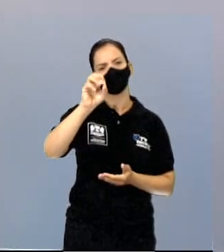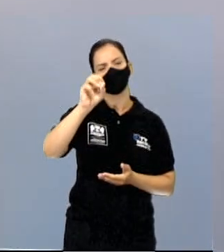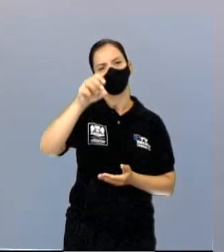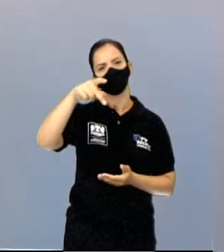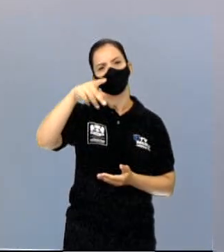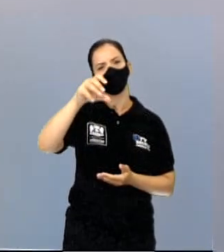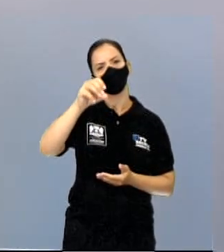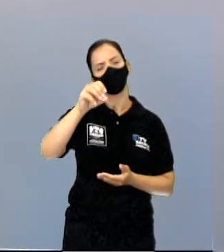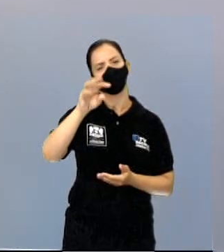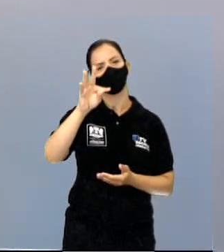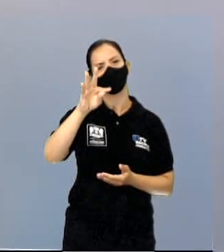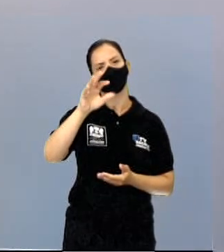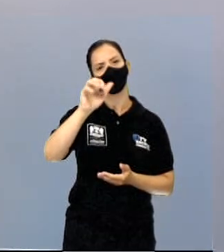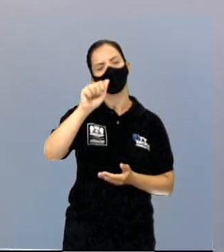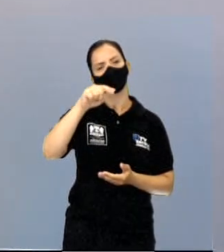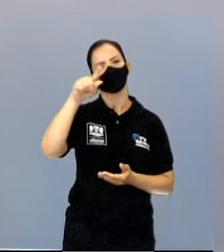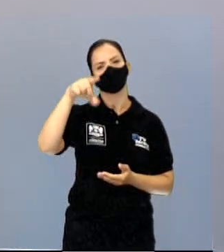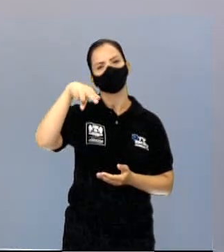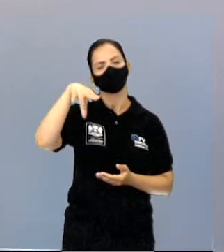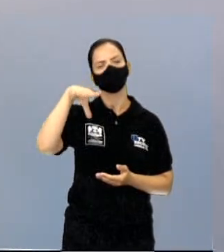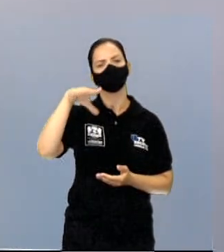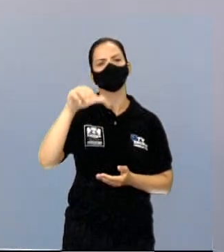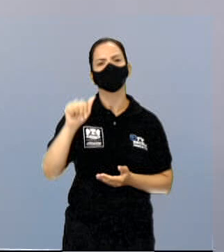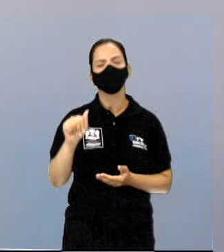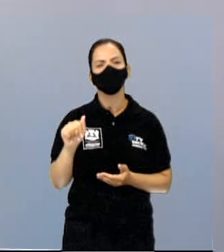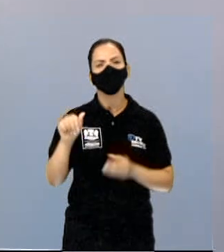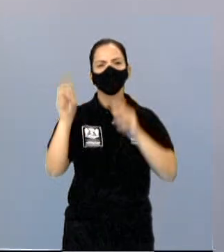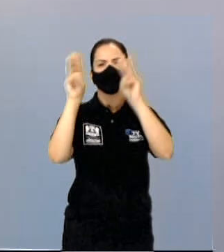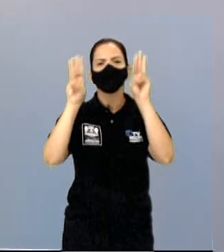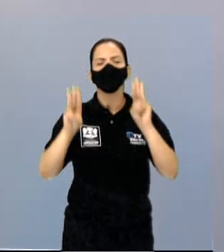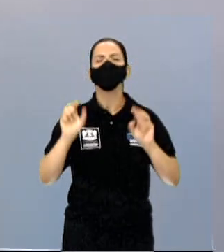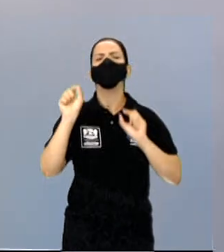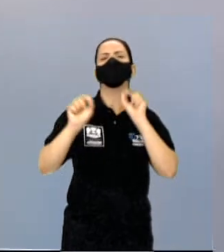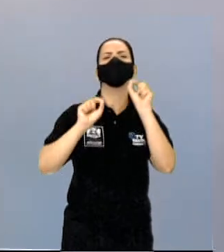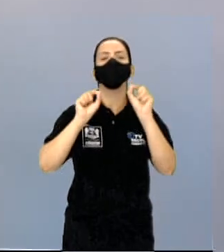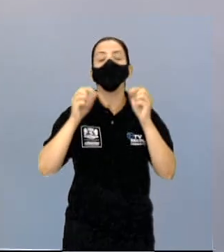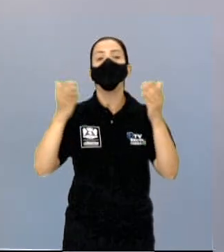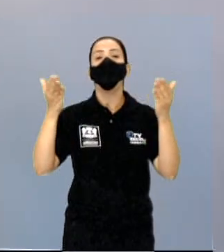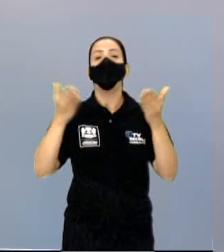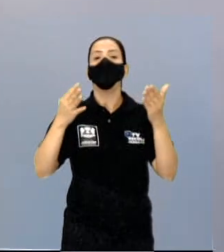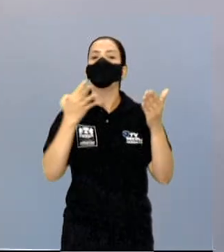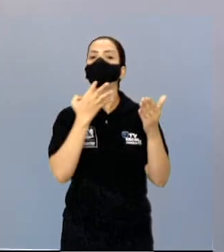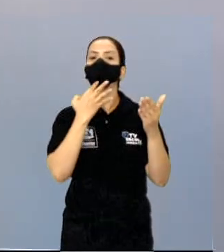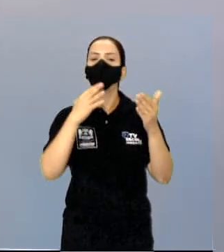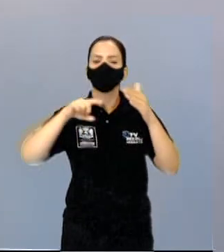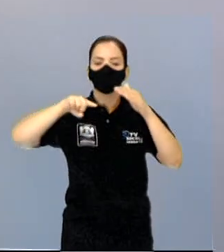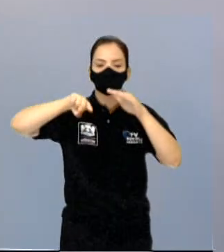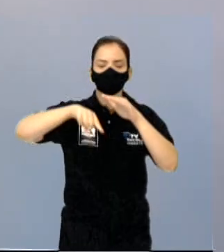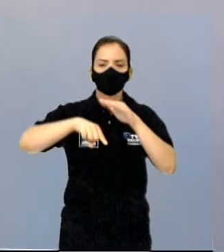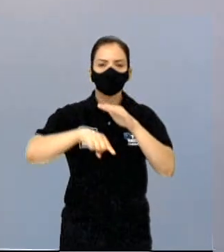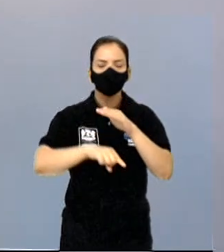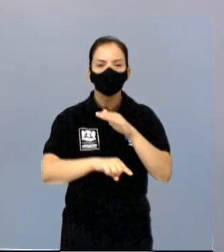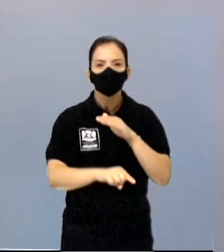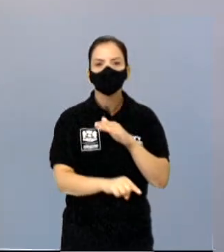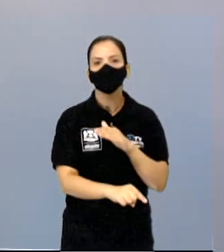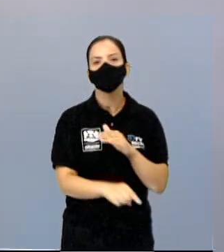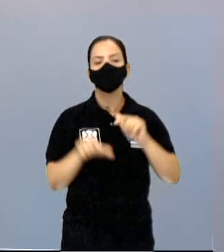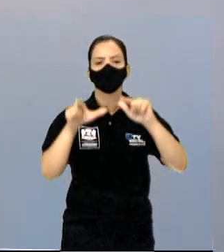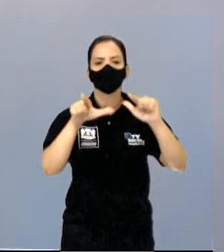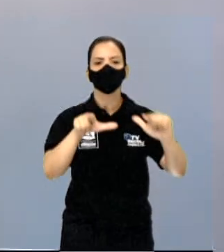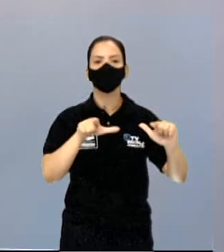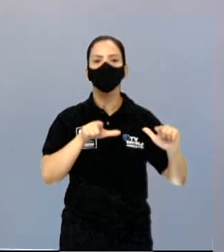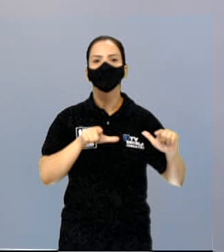esse assunto, professora? Pois bem, nós vamos nos aprofundar na aula de hoje. A gente vai estar conhecendo aí um pouco desse território,